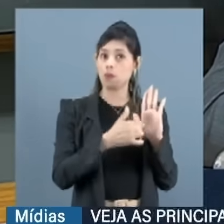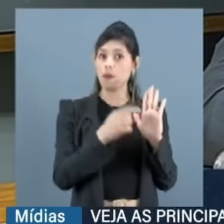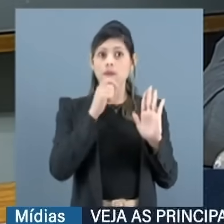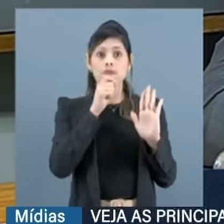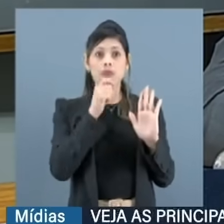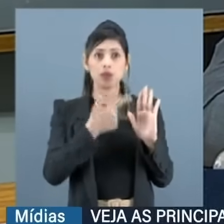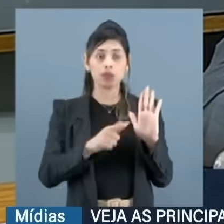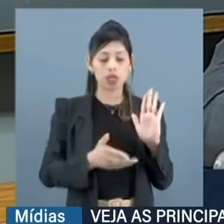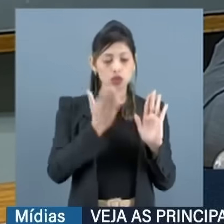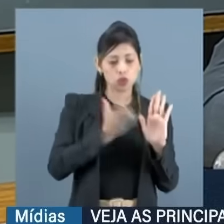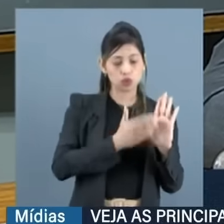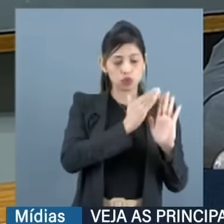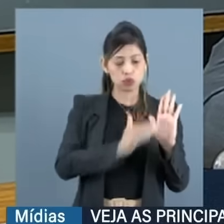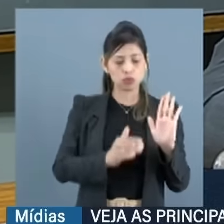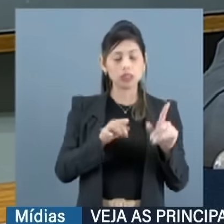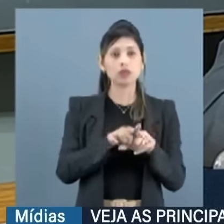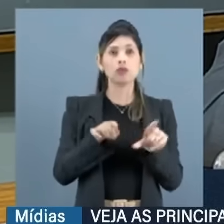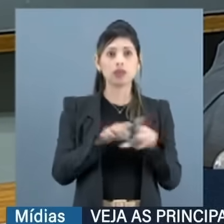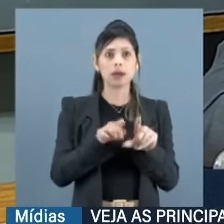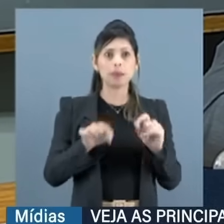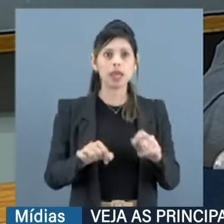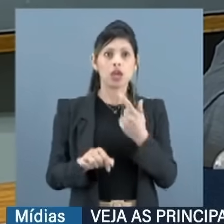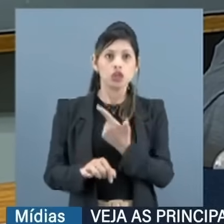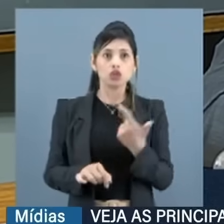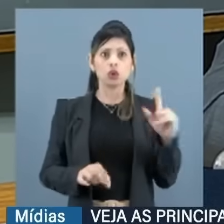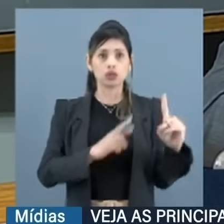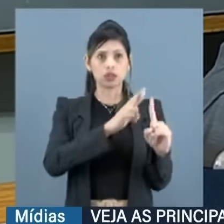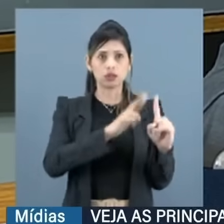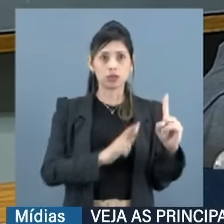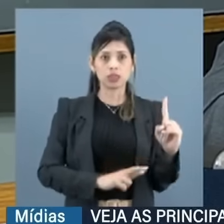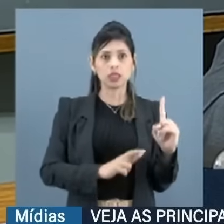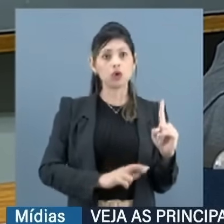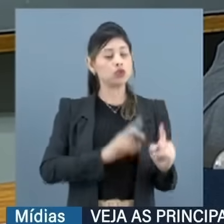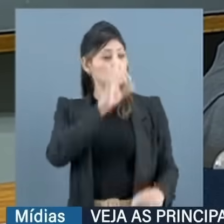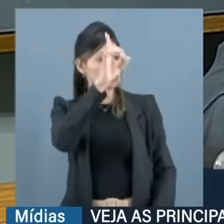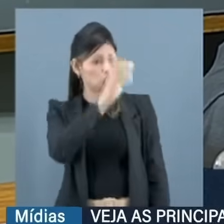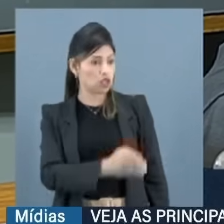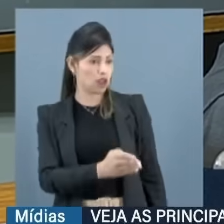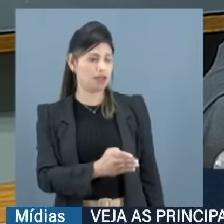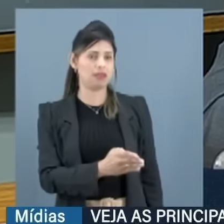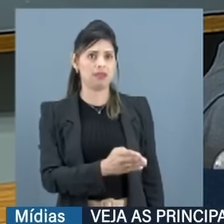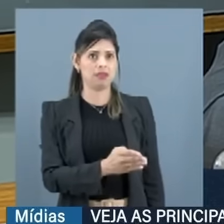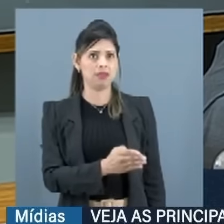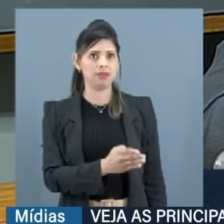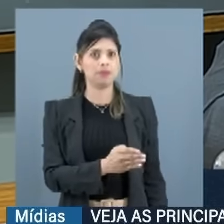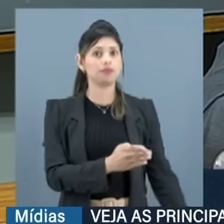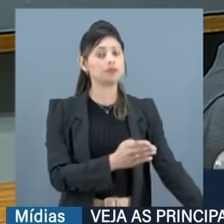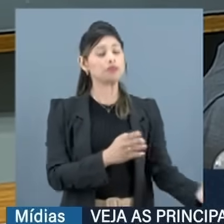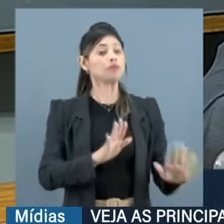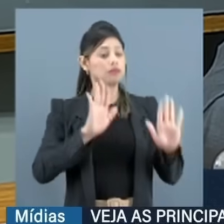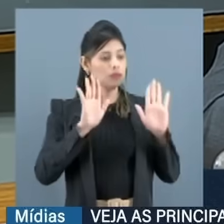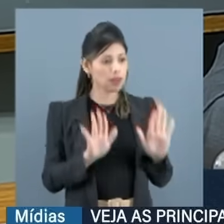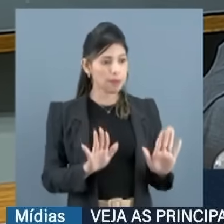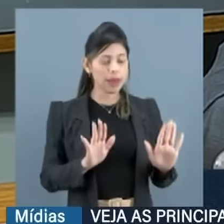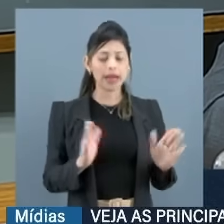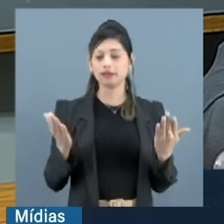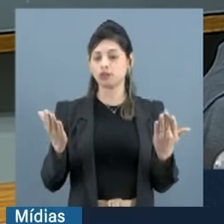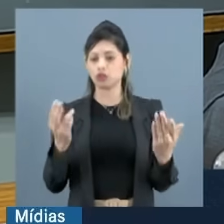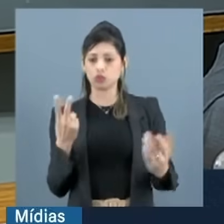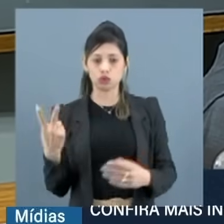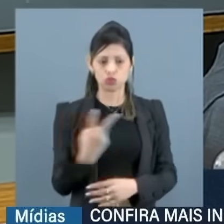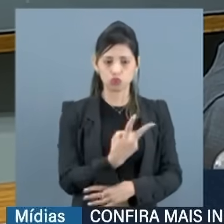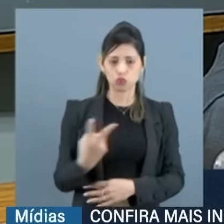suspeição também de relatores de forma direta. No entanto, em ambos os casos,